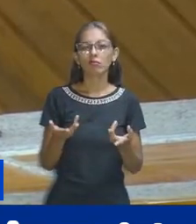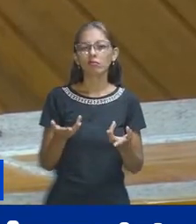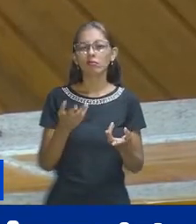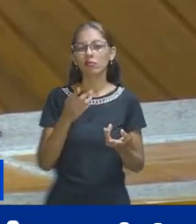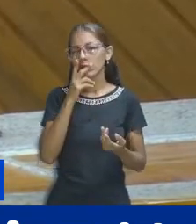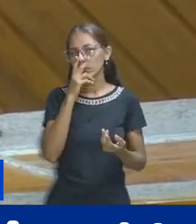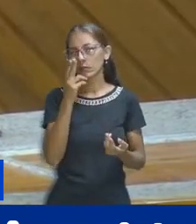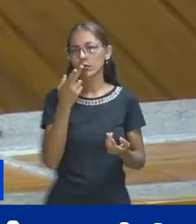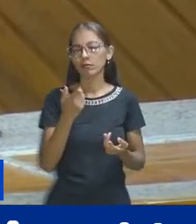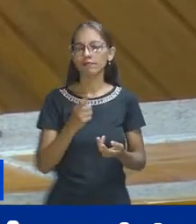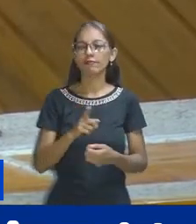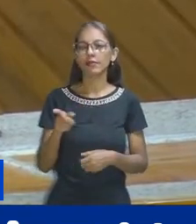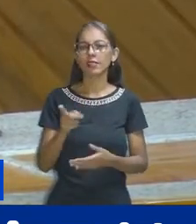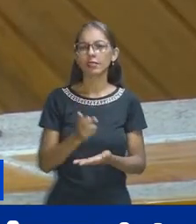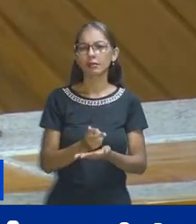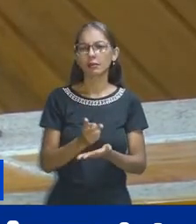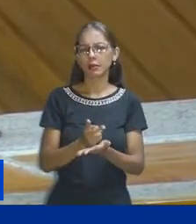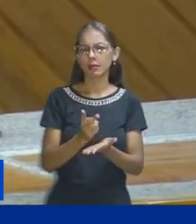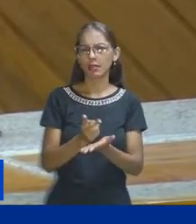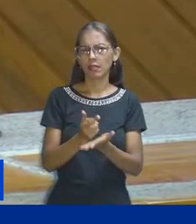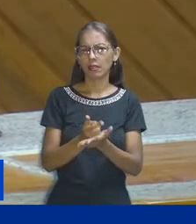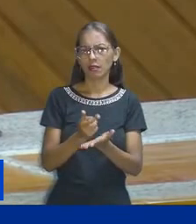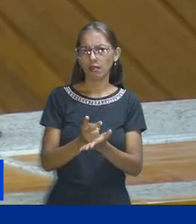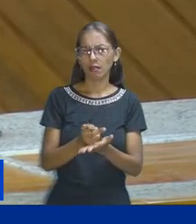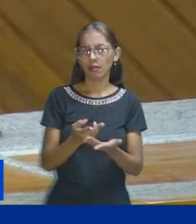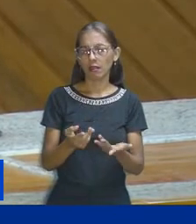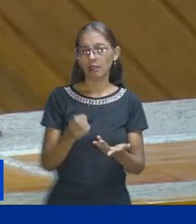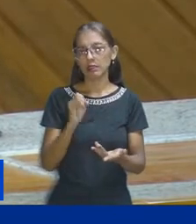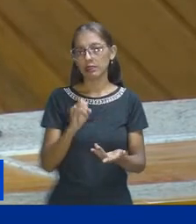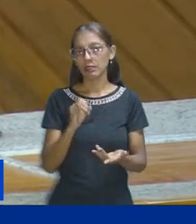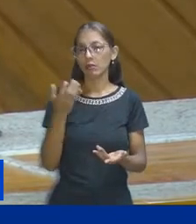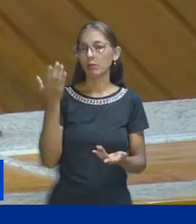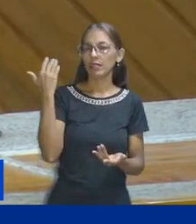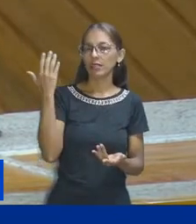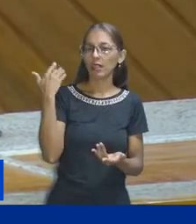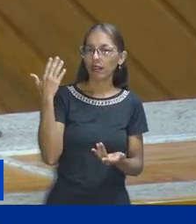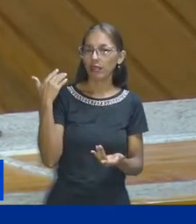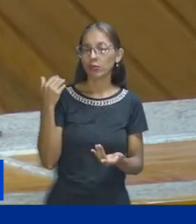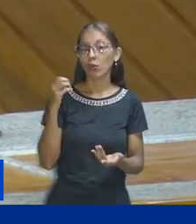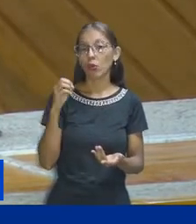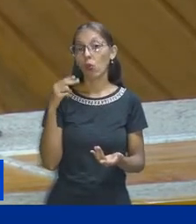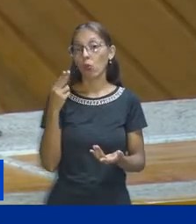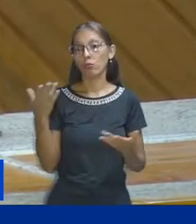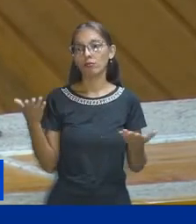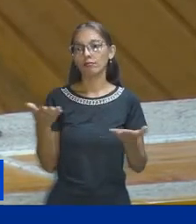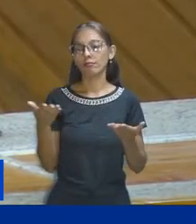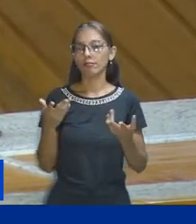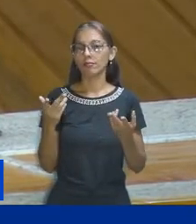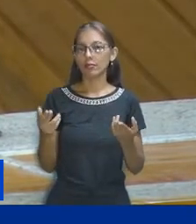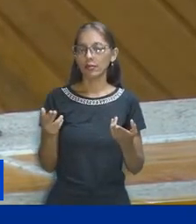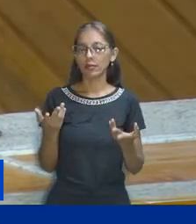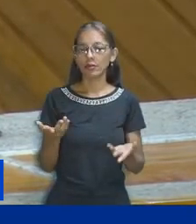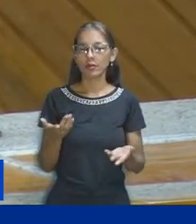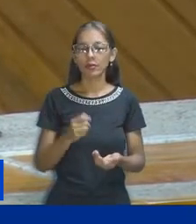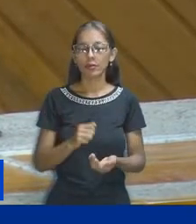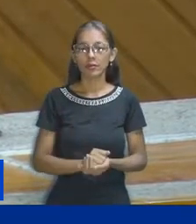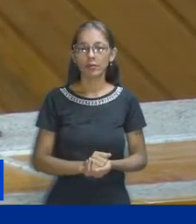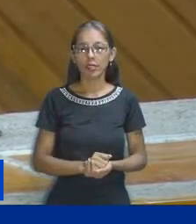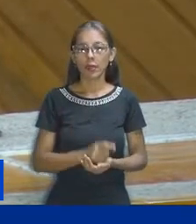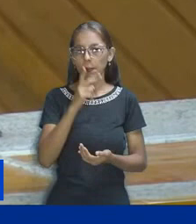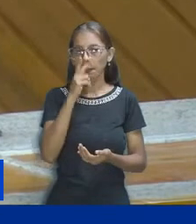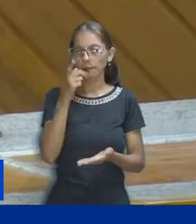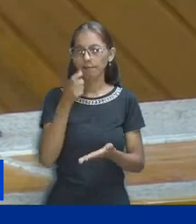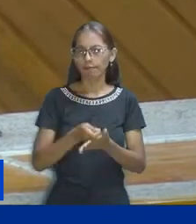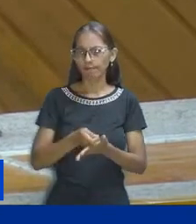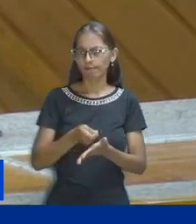parece que é pertinente, se nós já tivéssemos hoje, ou naquela época, a exigência, que me parece que é de bom tom, que se